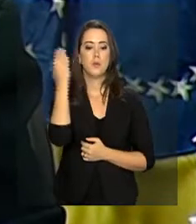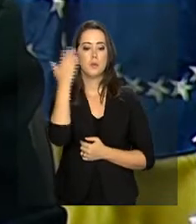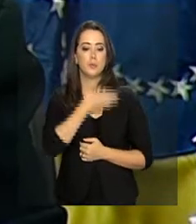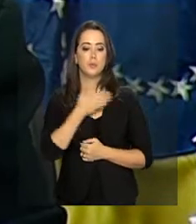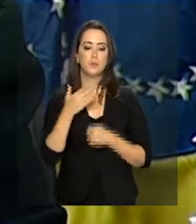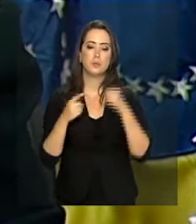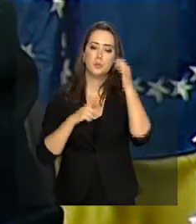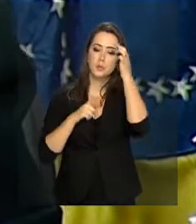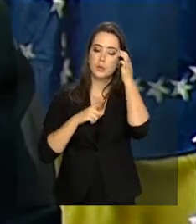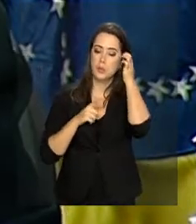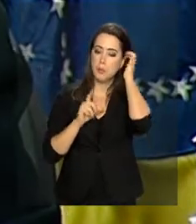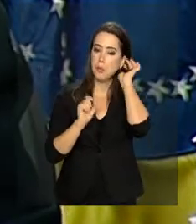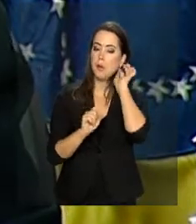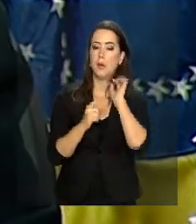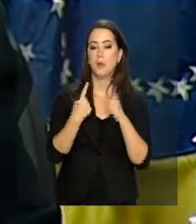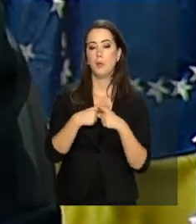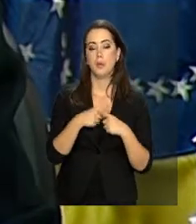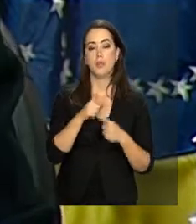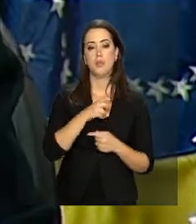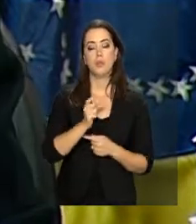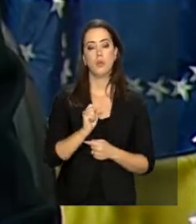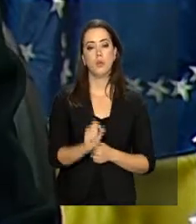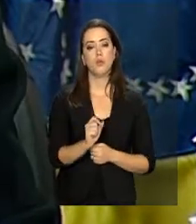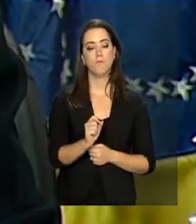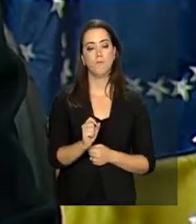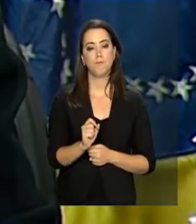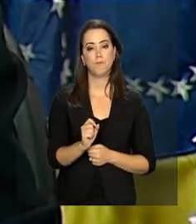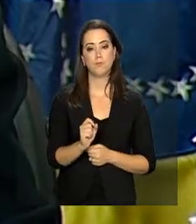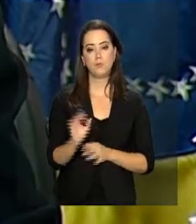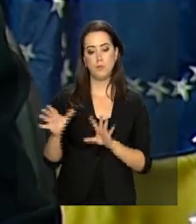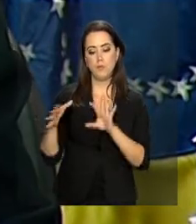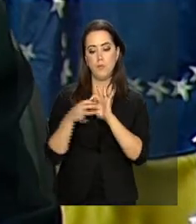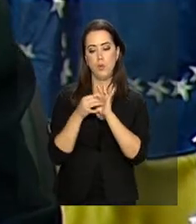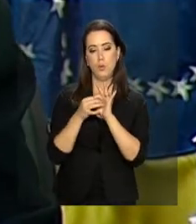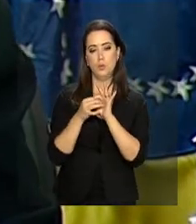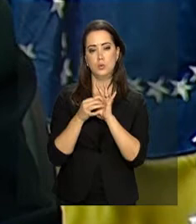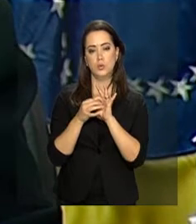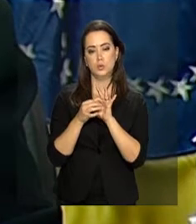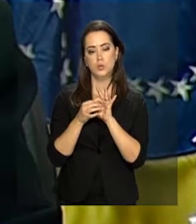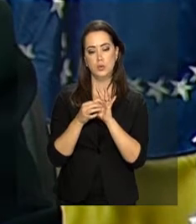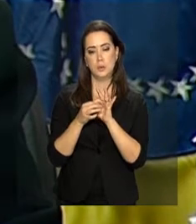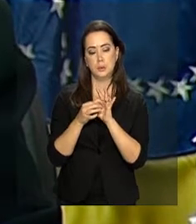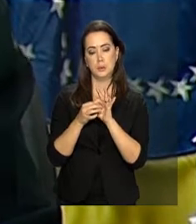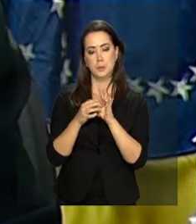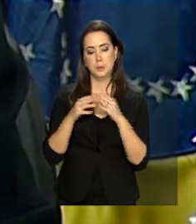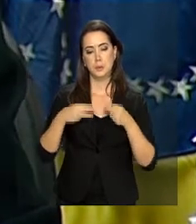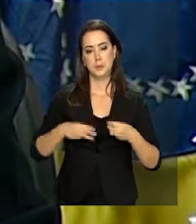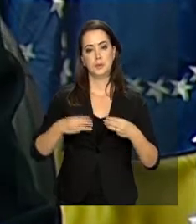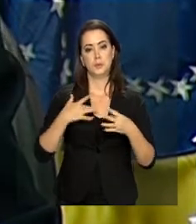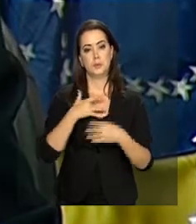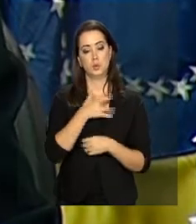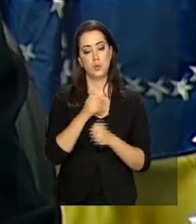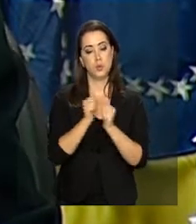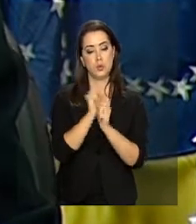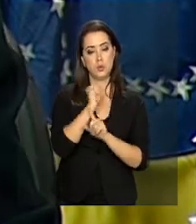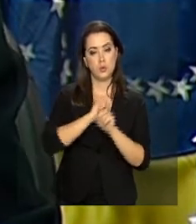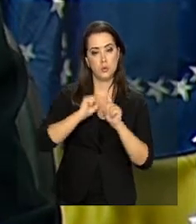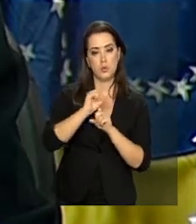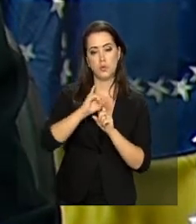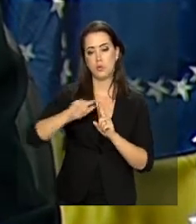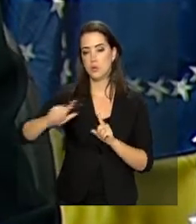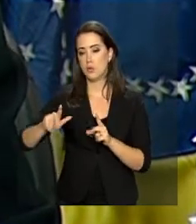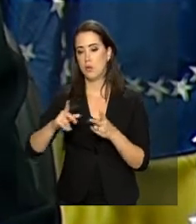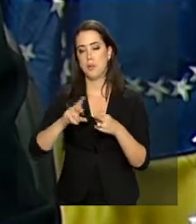e isso é graças à parceria que o departamento tem é junto com a sociedade civil através